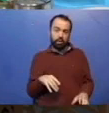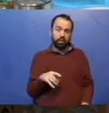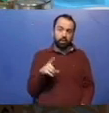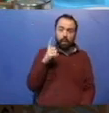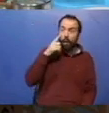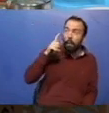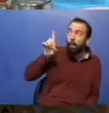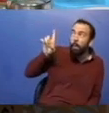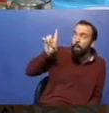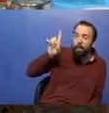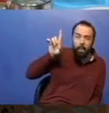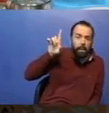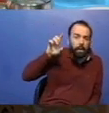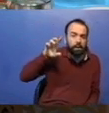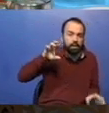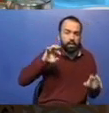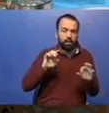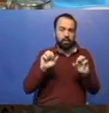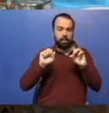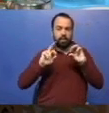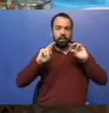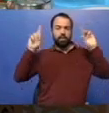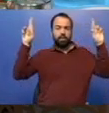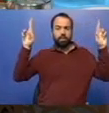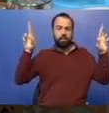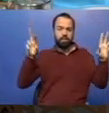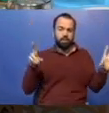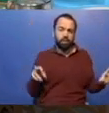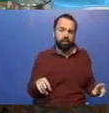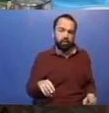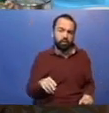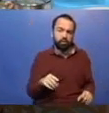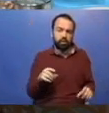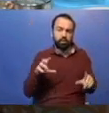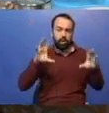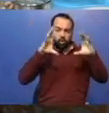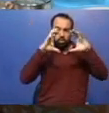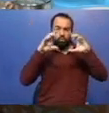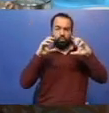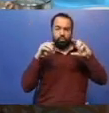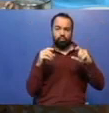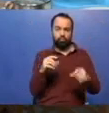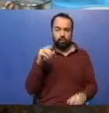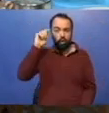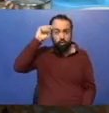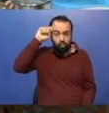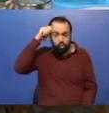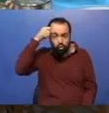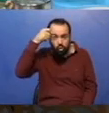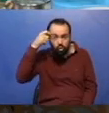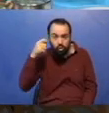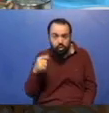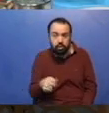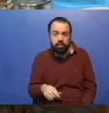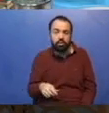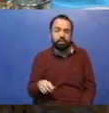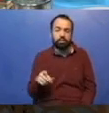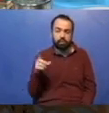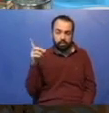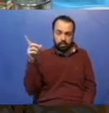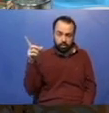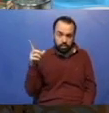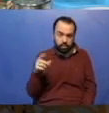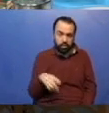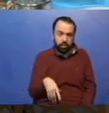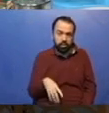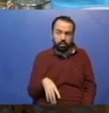céu e olha se tem nuvem, né? Se vai chover. As nuvens escuras e cinzentas, do tipo cumulonimbus,